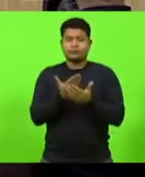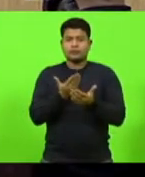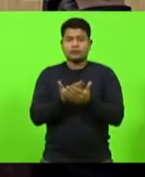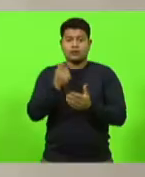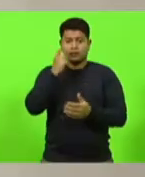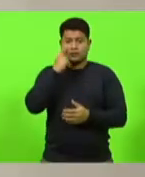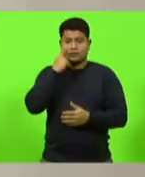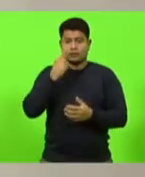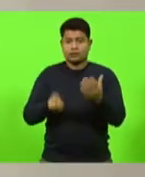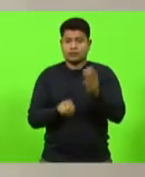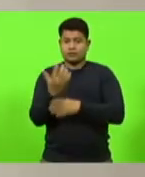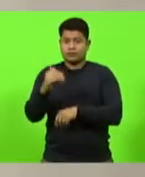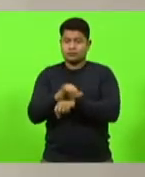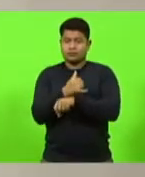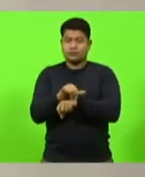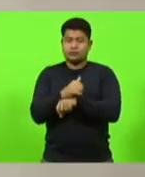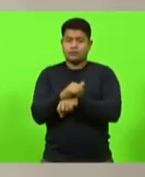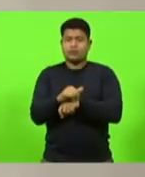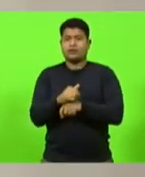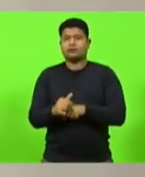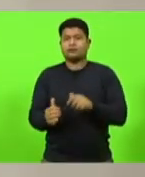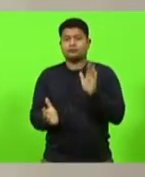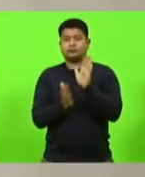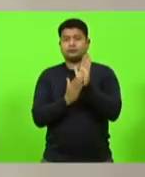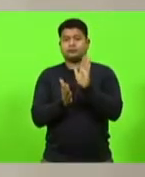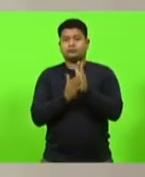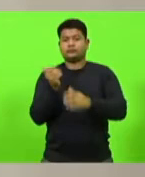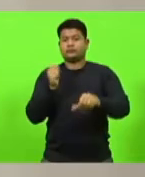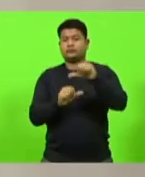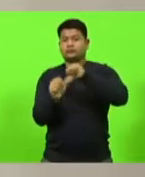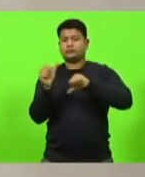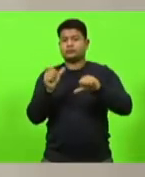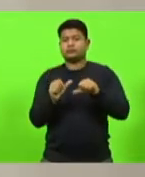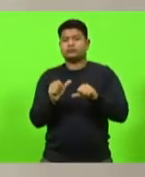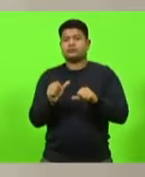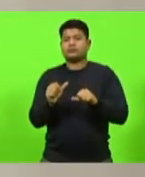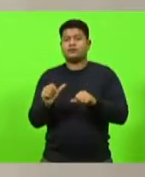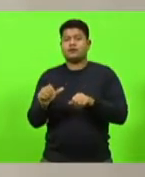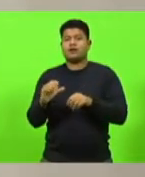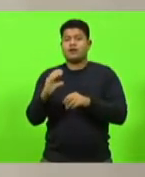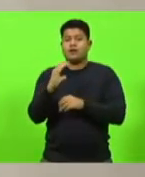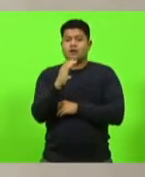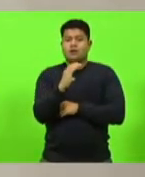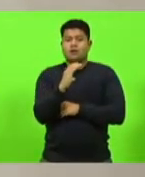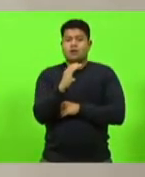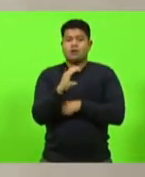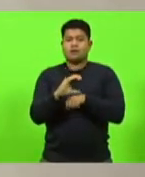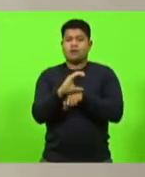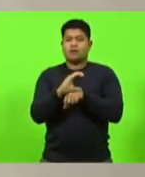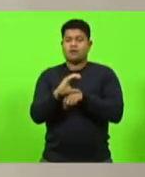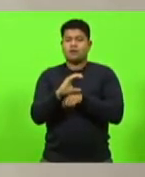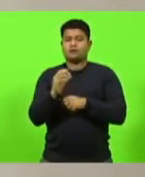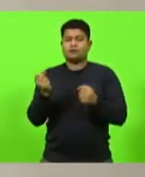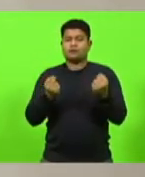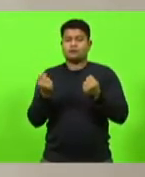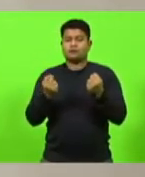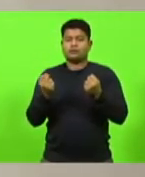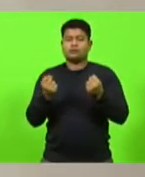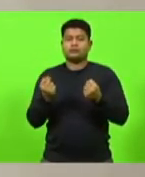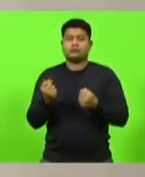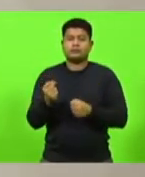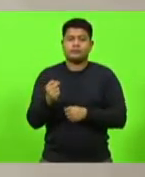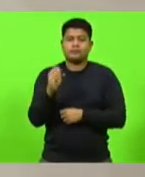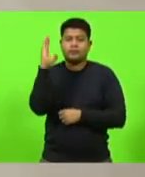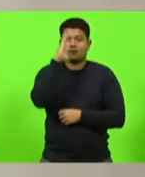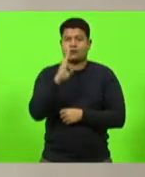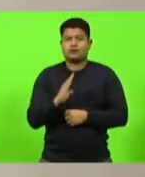providências necessárias para que seja proposta alteração no atual Código de Trânsito Brasileiro. Em discussão. Não havendo quem queira